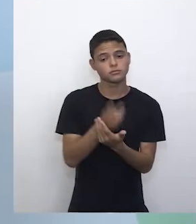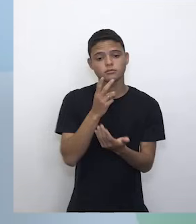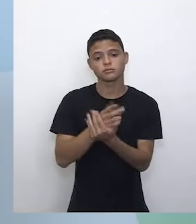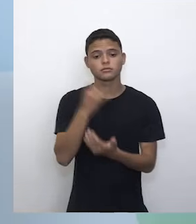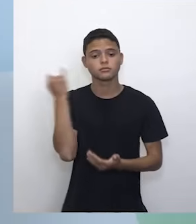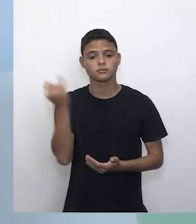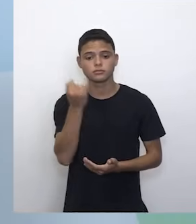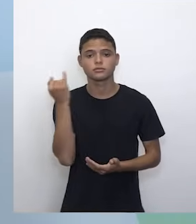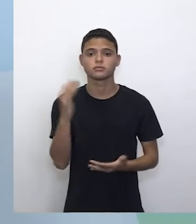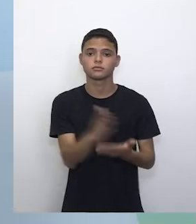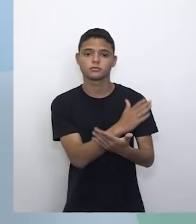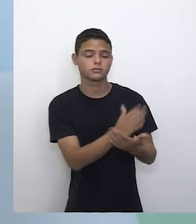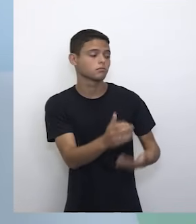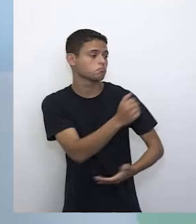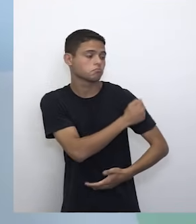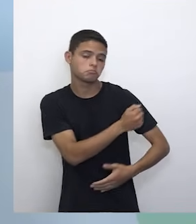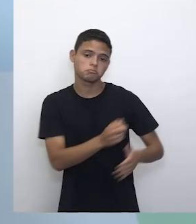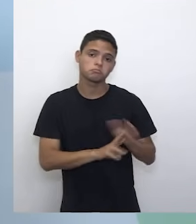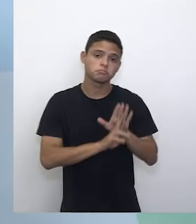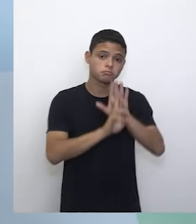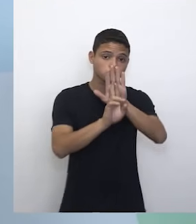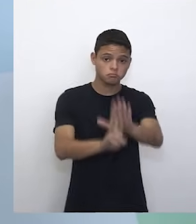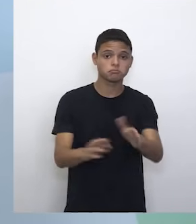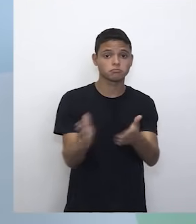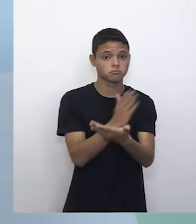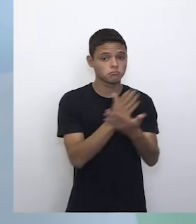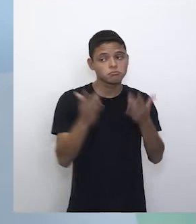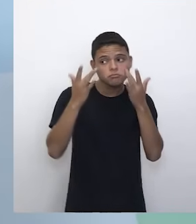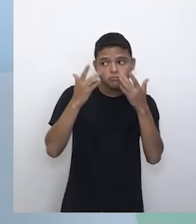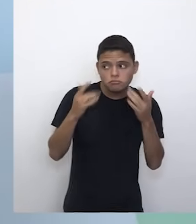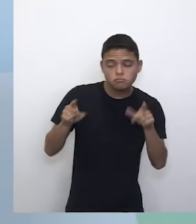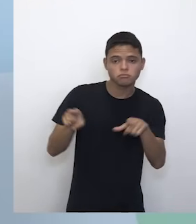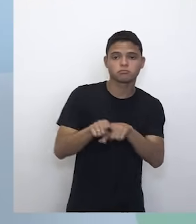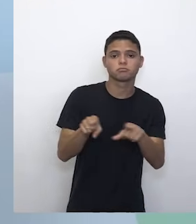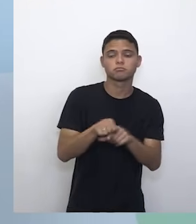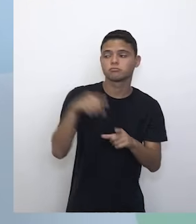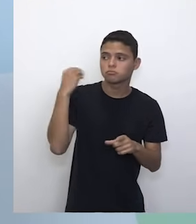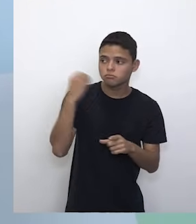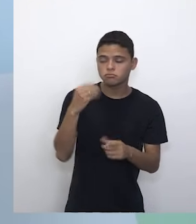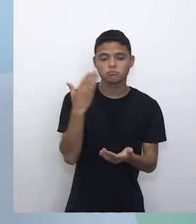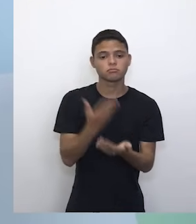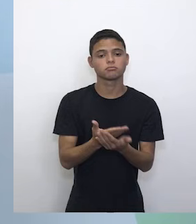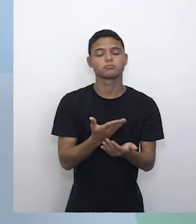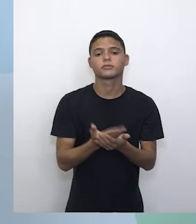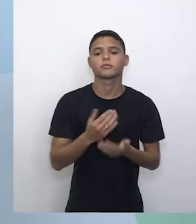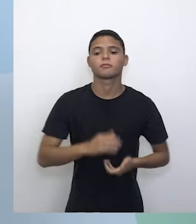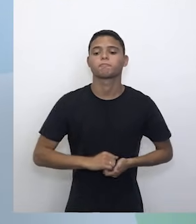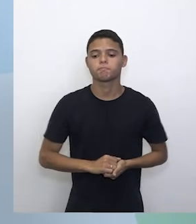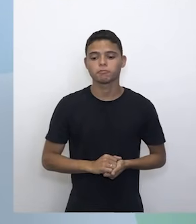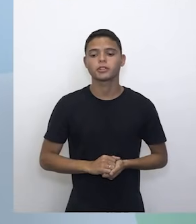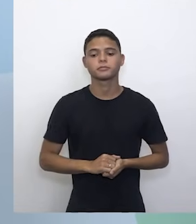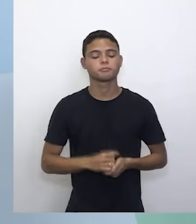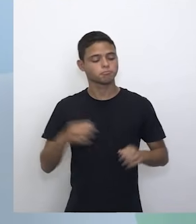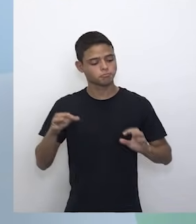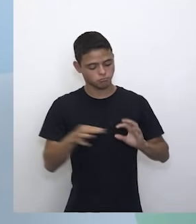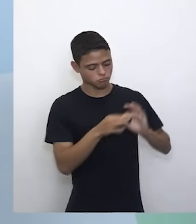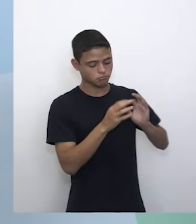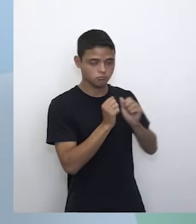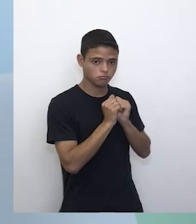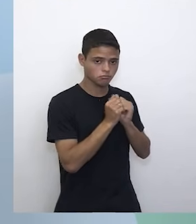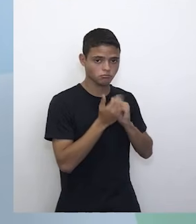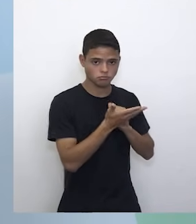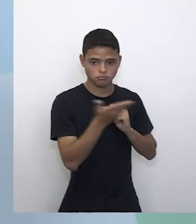alunos aí apresentando várias demonstrações aí de aproveitamento de aula, que estão aí bem ligados no que a gente